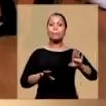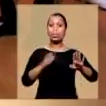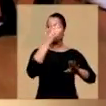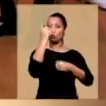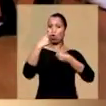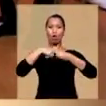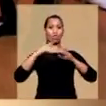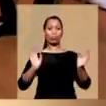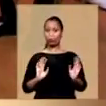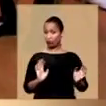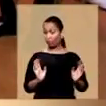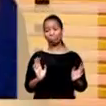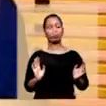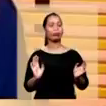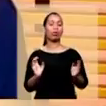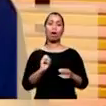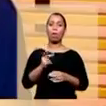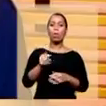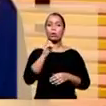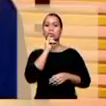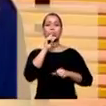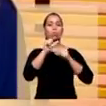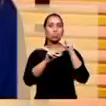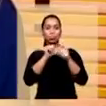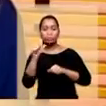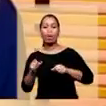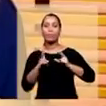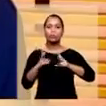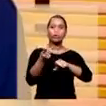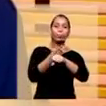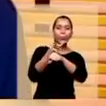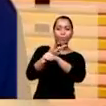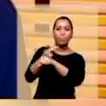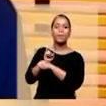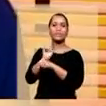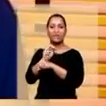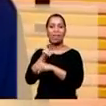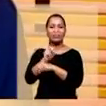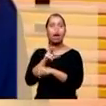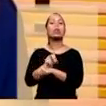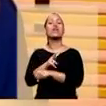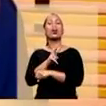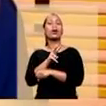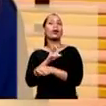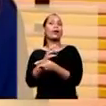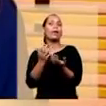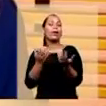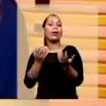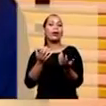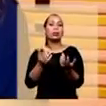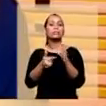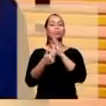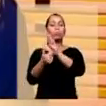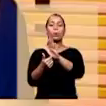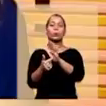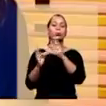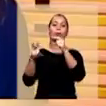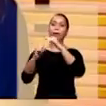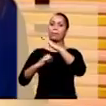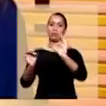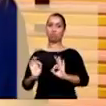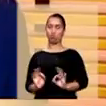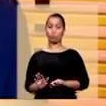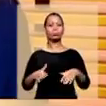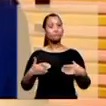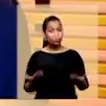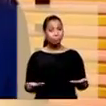a pessoa não voltar no atendimento, se a pessoa não atualizar e não continuar buscando vaga, ele não aparece ativo para as